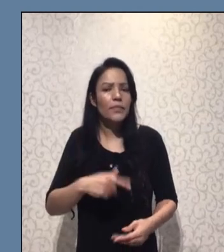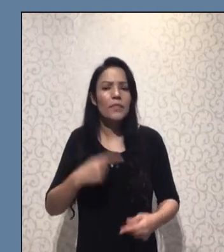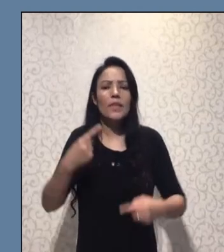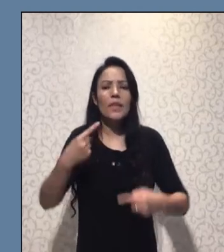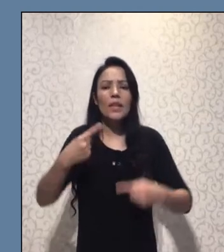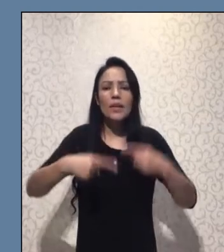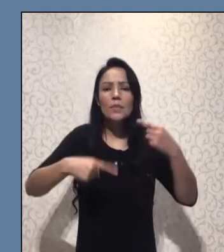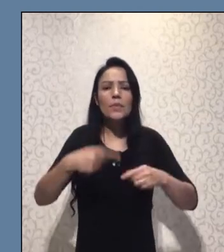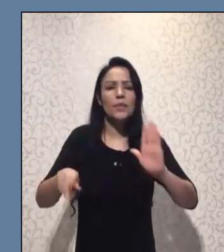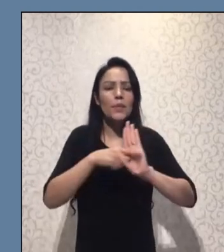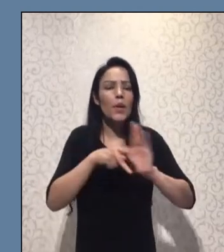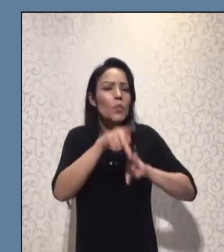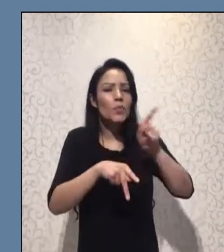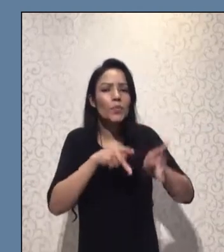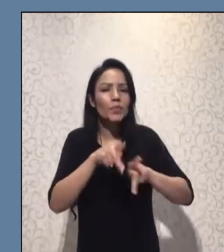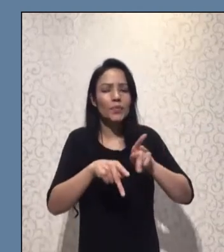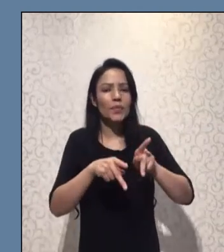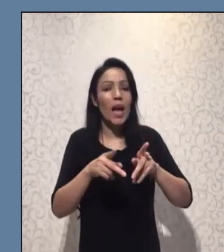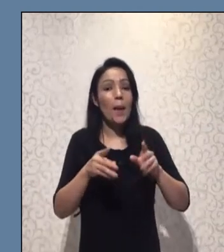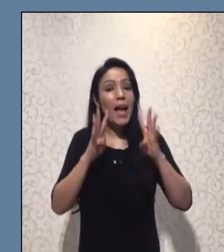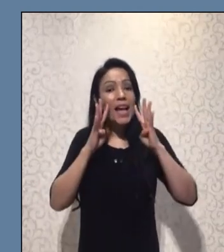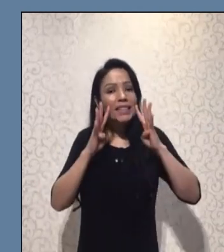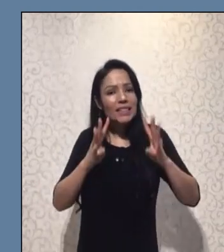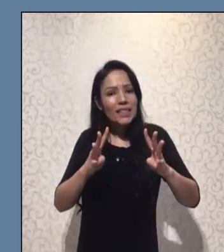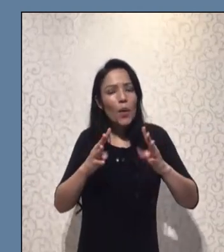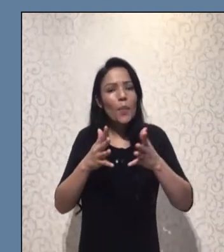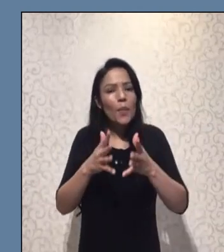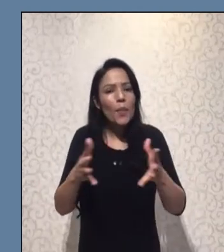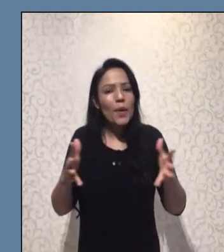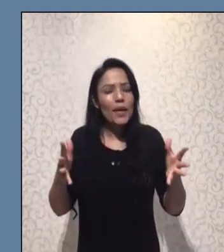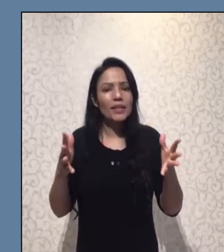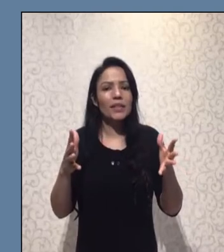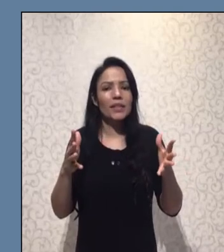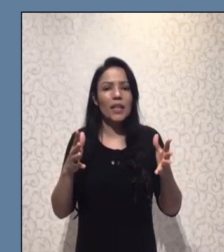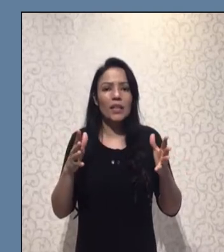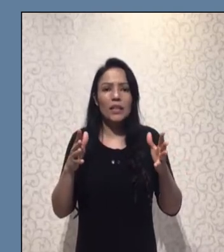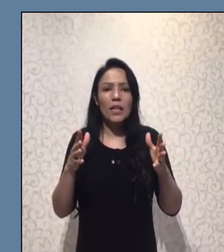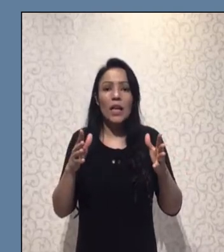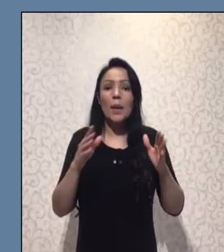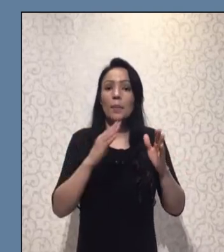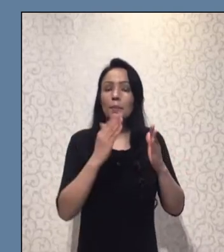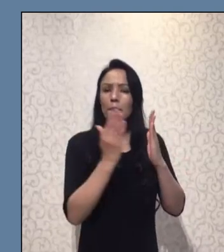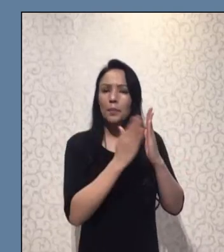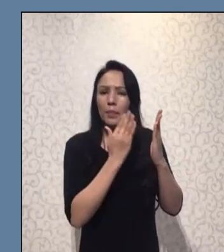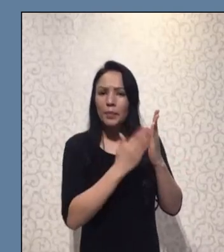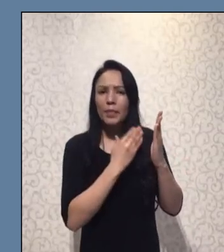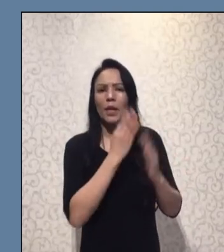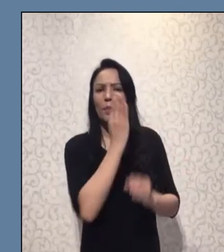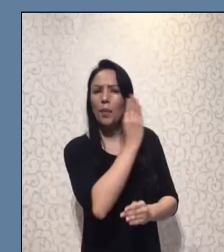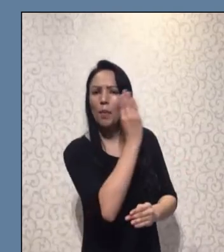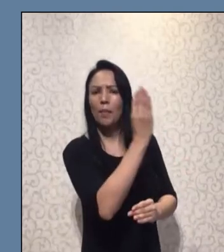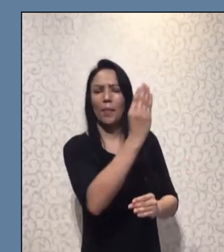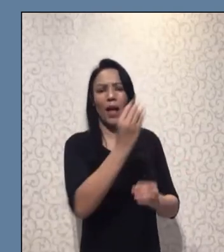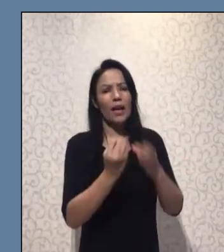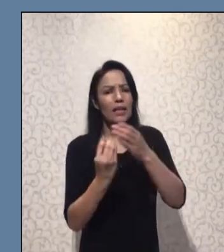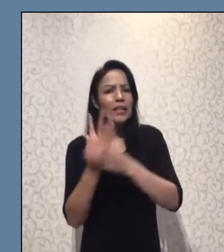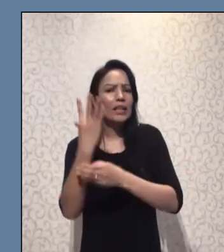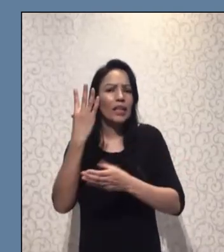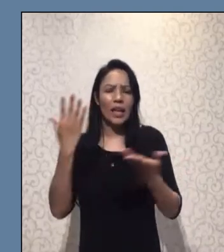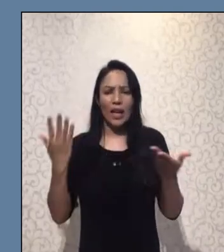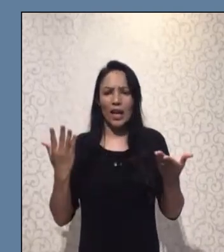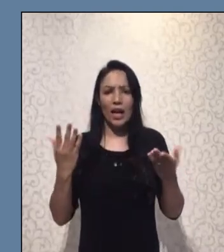públicas voltadas para ampliação de bibliotecas, criação de bibliotecas, campanhas